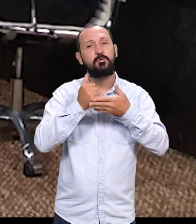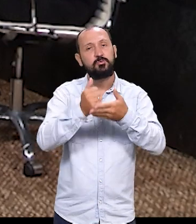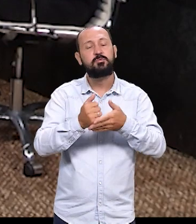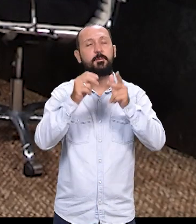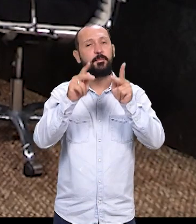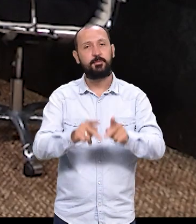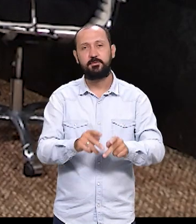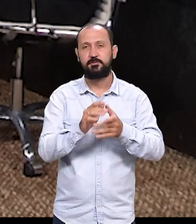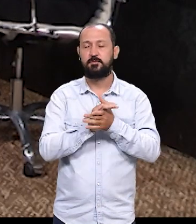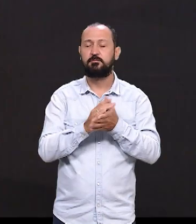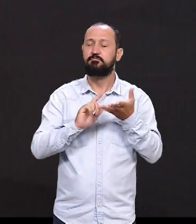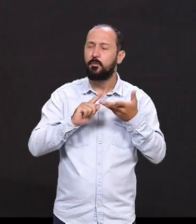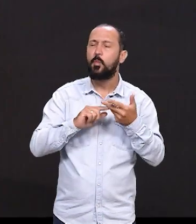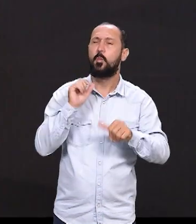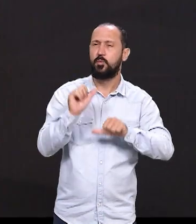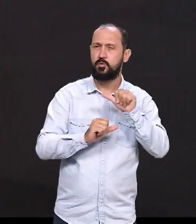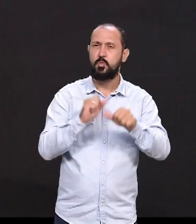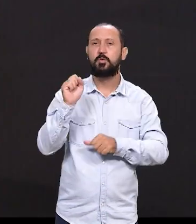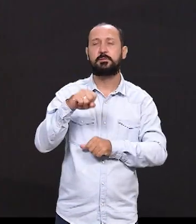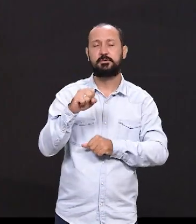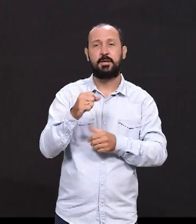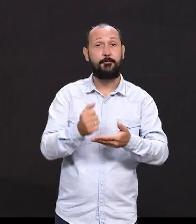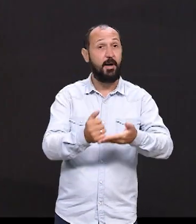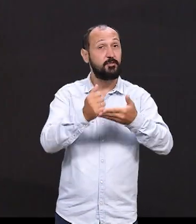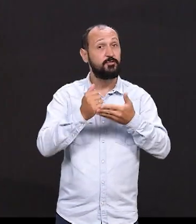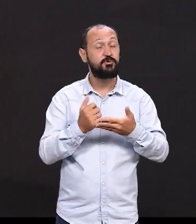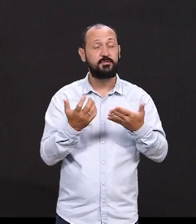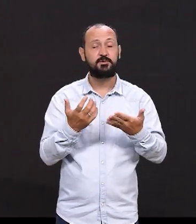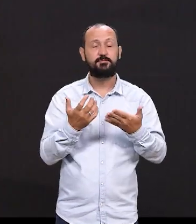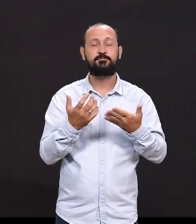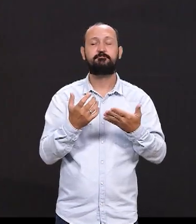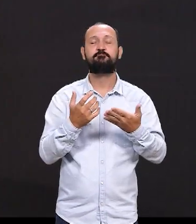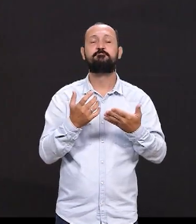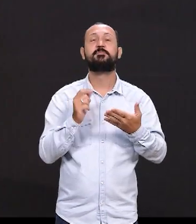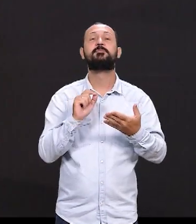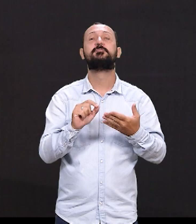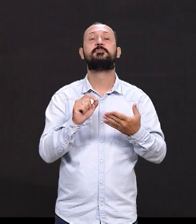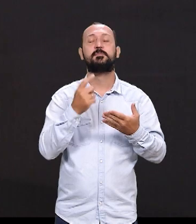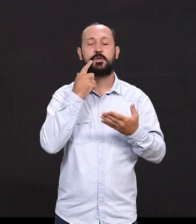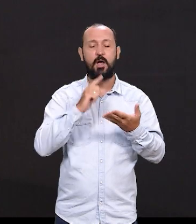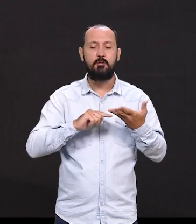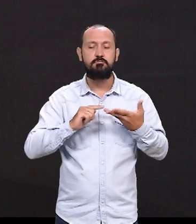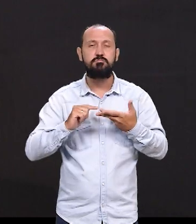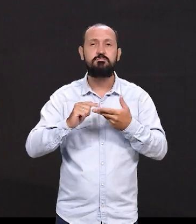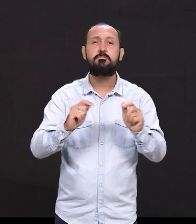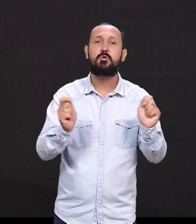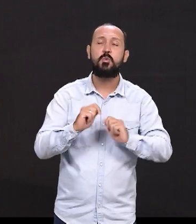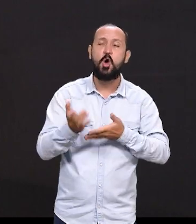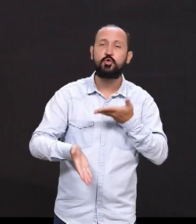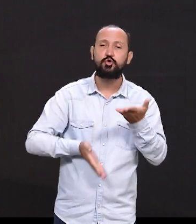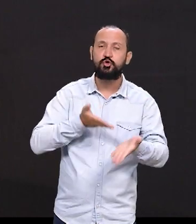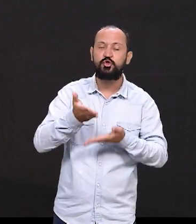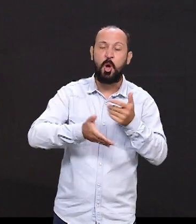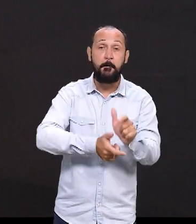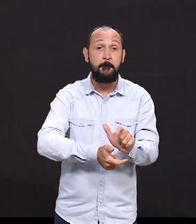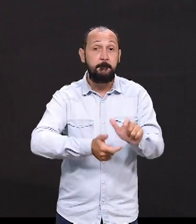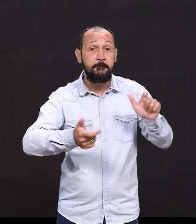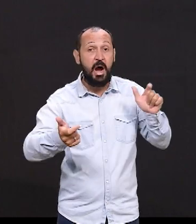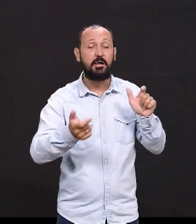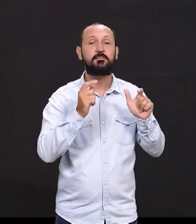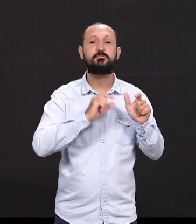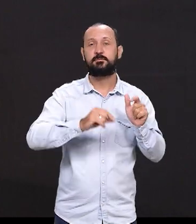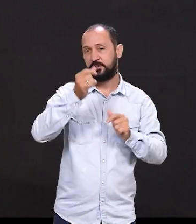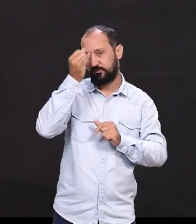amputações menos sequela tudo à disposição da população Então realmente muita coisa mudou sim a favor e deixando pra gente um